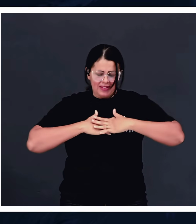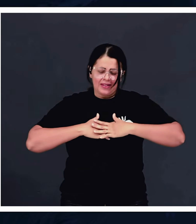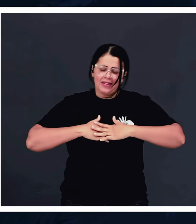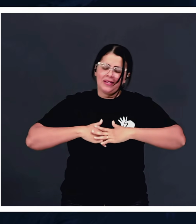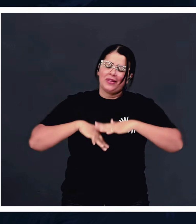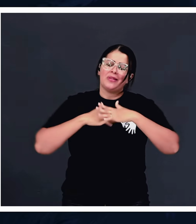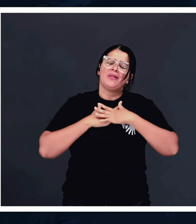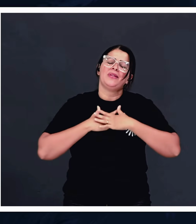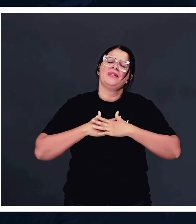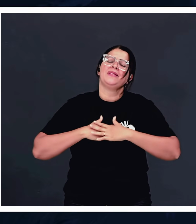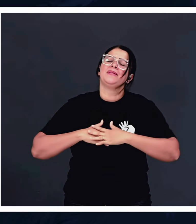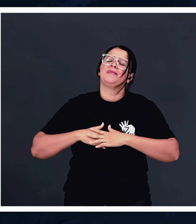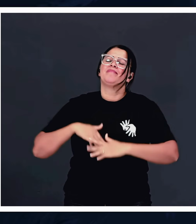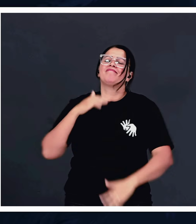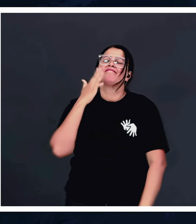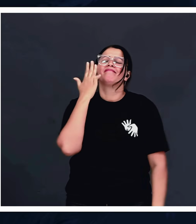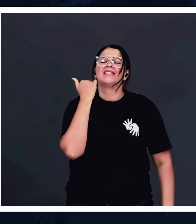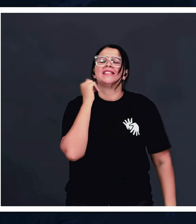descansarei,